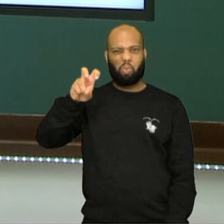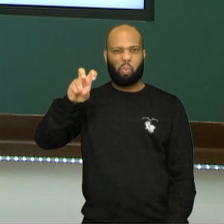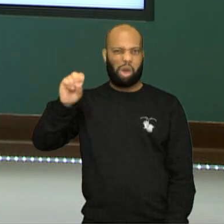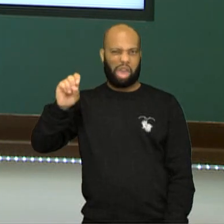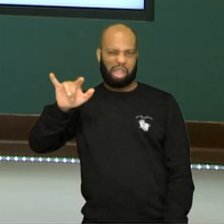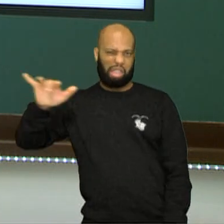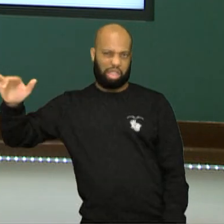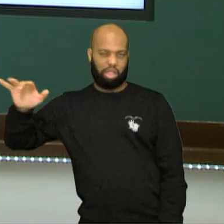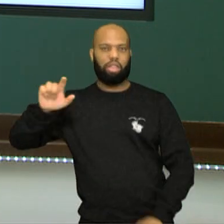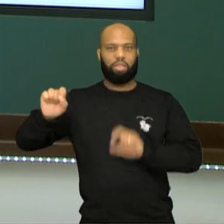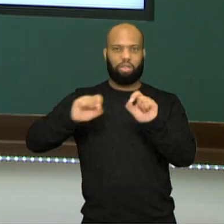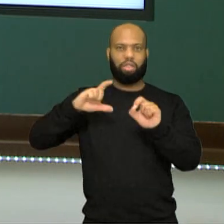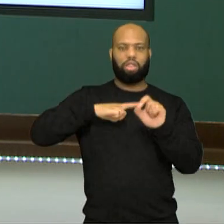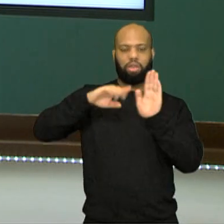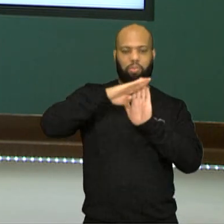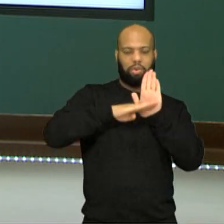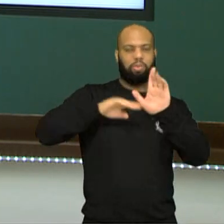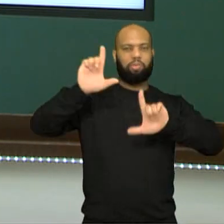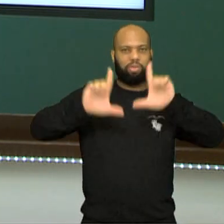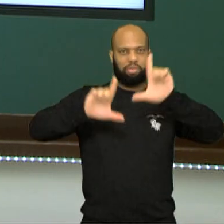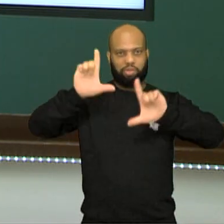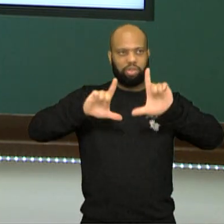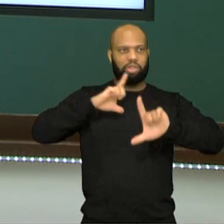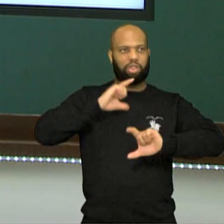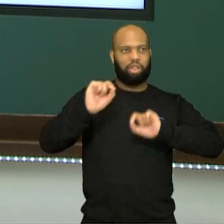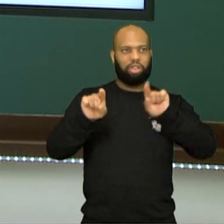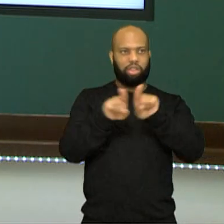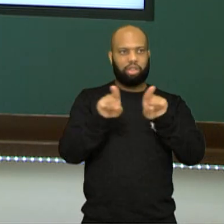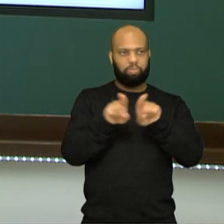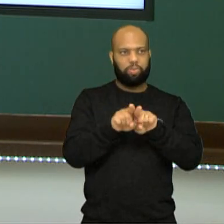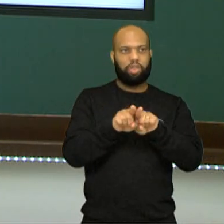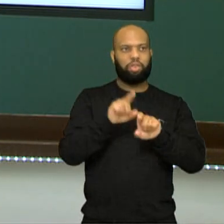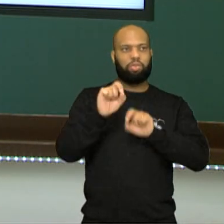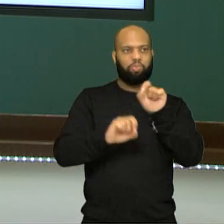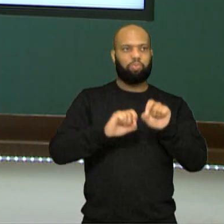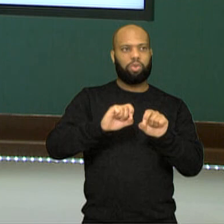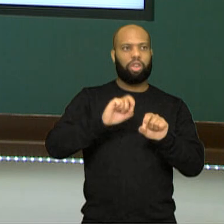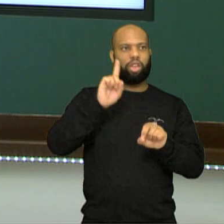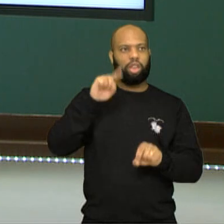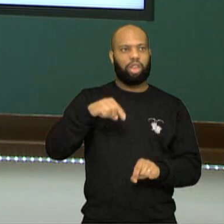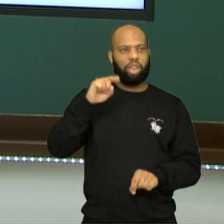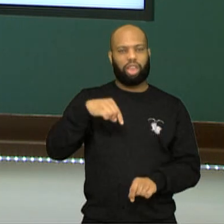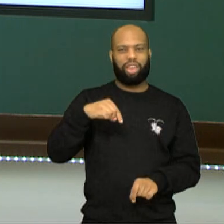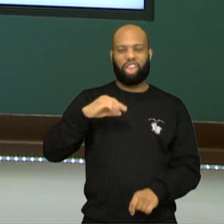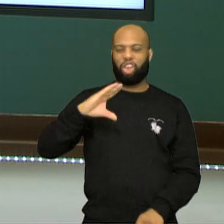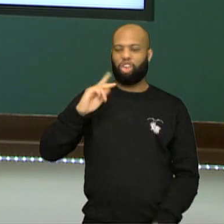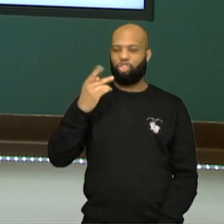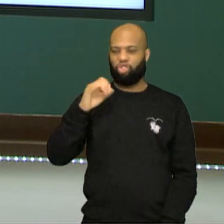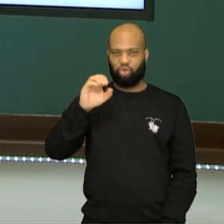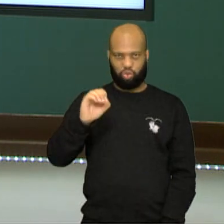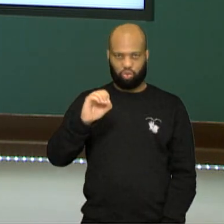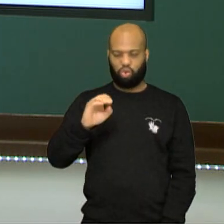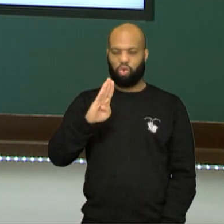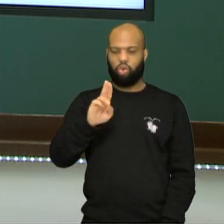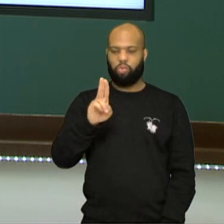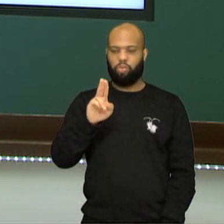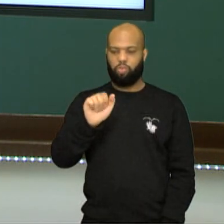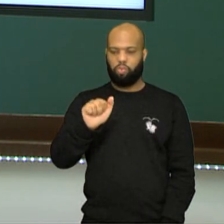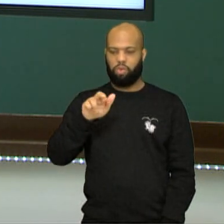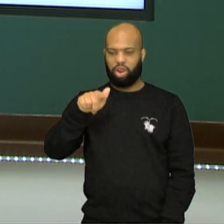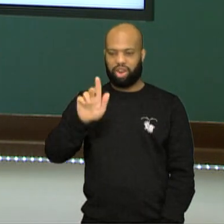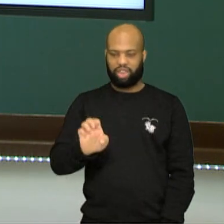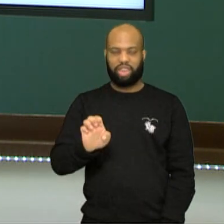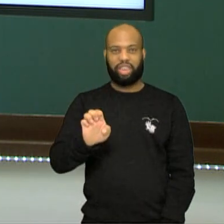num programa de televisão. Tem até o Chico Buarque que aparece ali do lado. Então, o que acontece? Ele criou o samba pelo